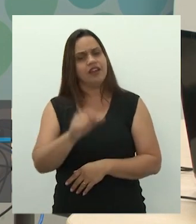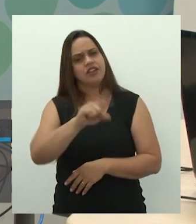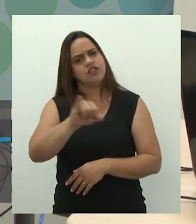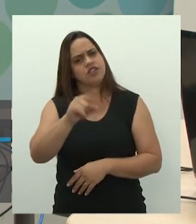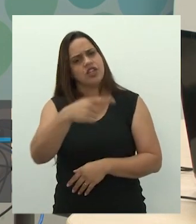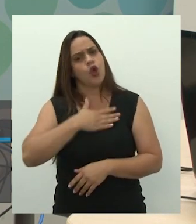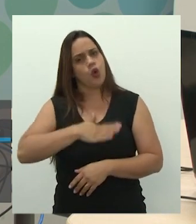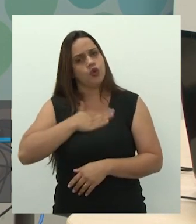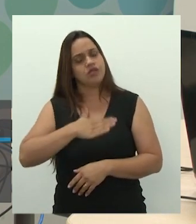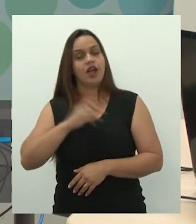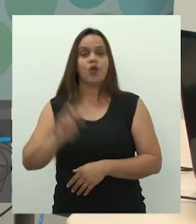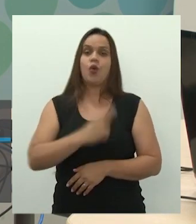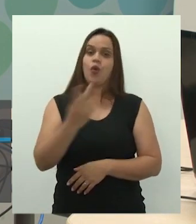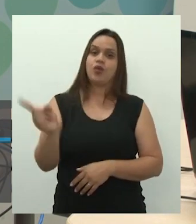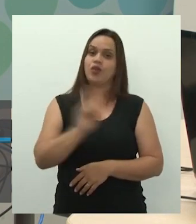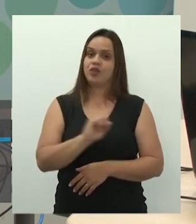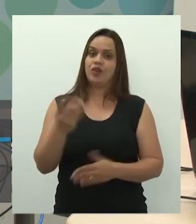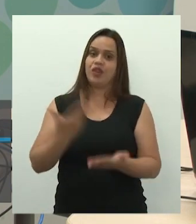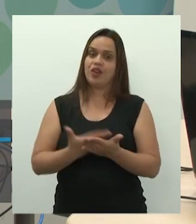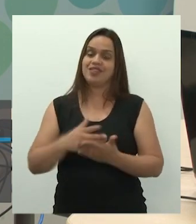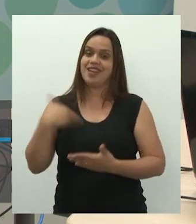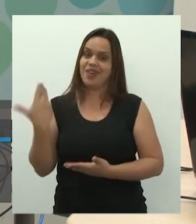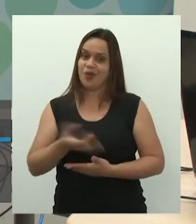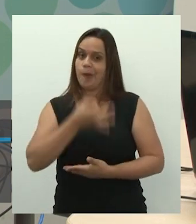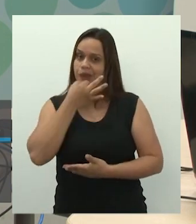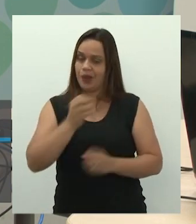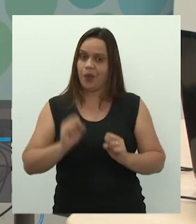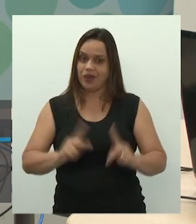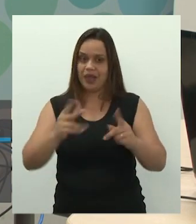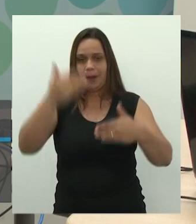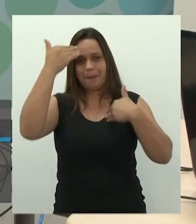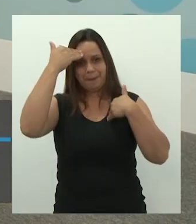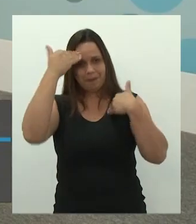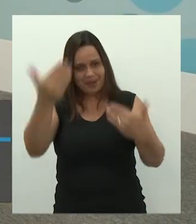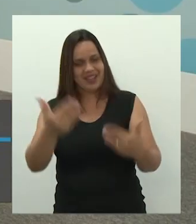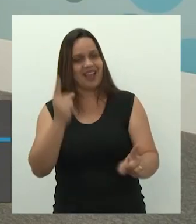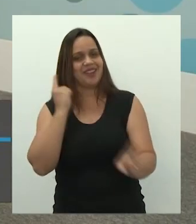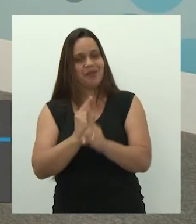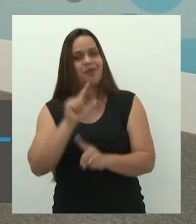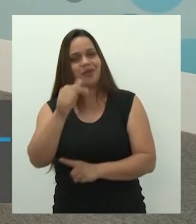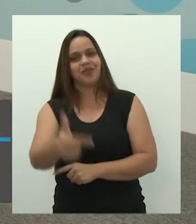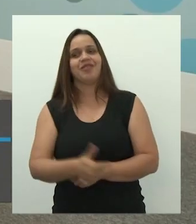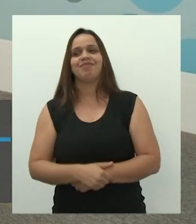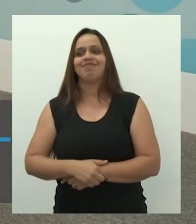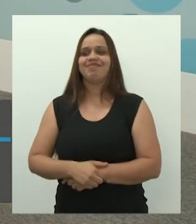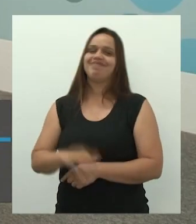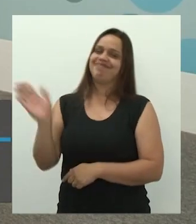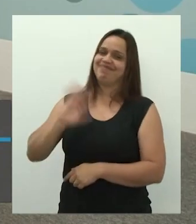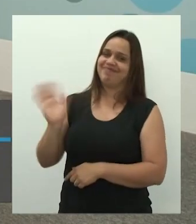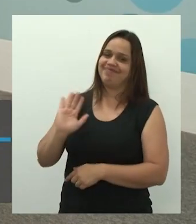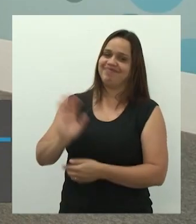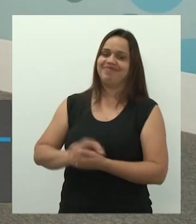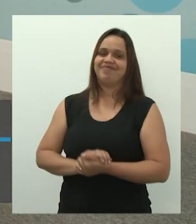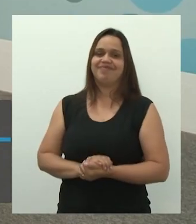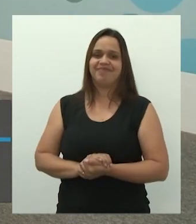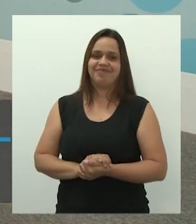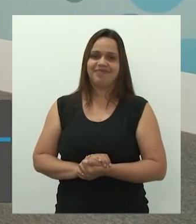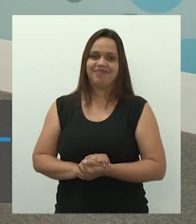vocês gostaram ou não da nossa aula de hoje. Muito obrigada e até a próxima. Até a próxima.